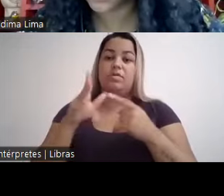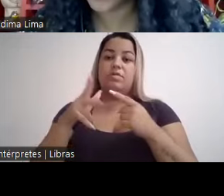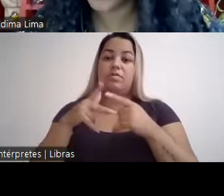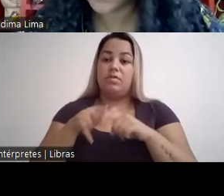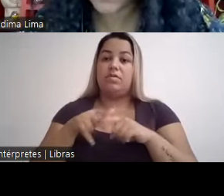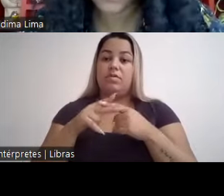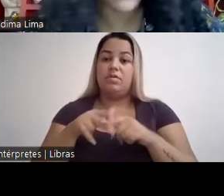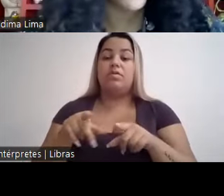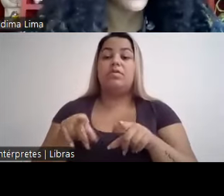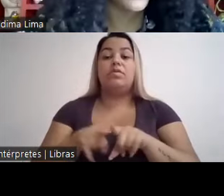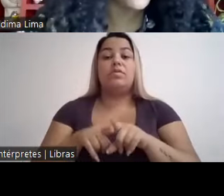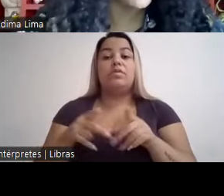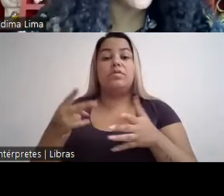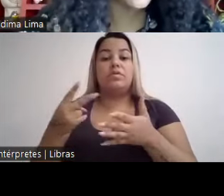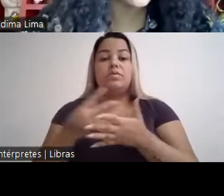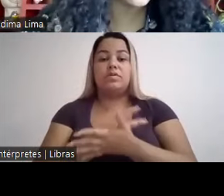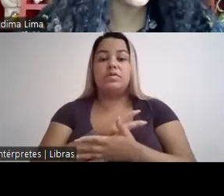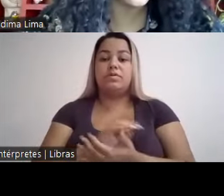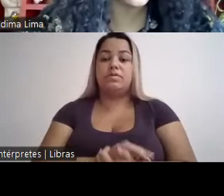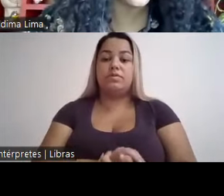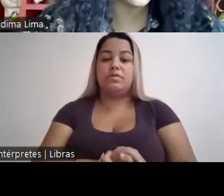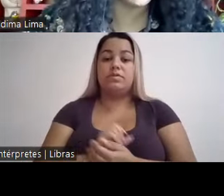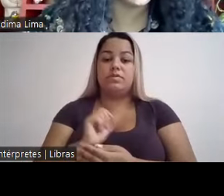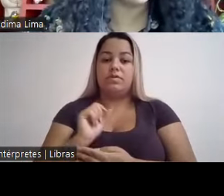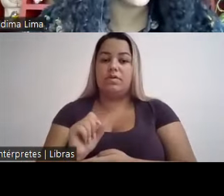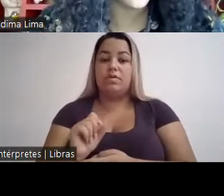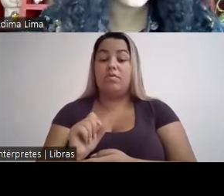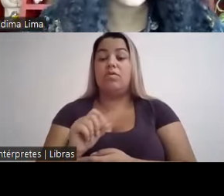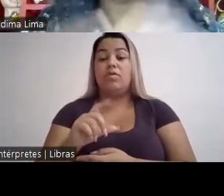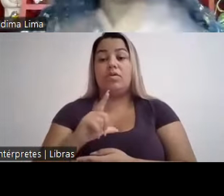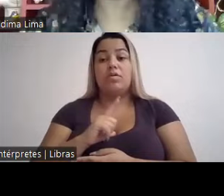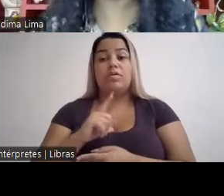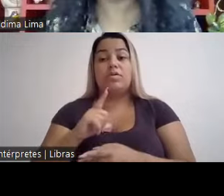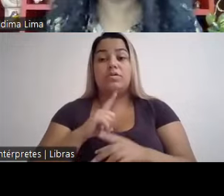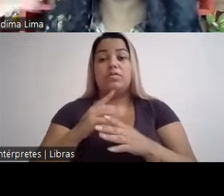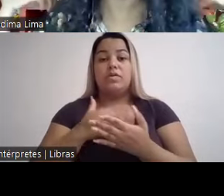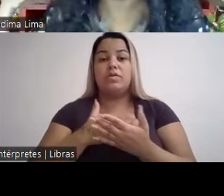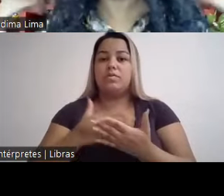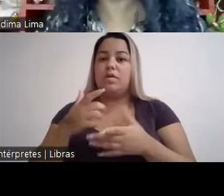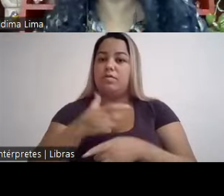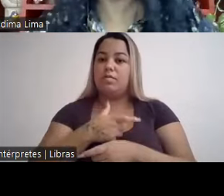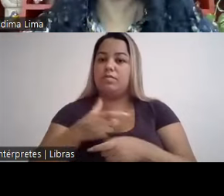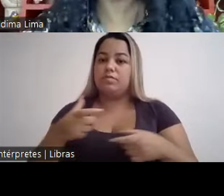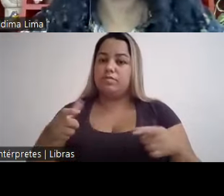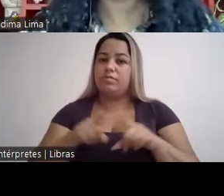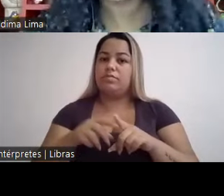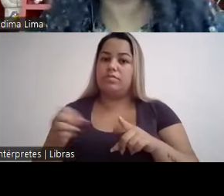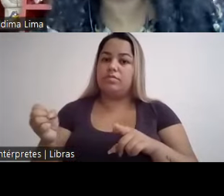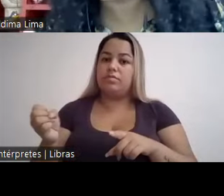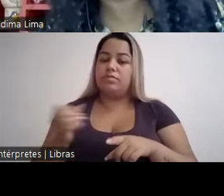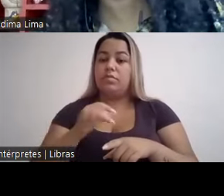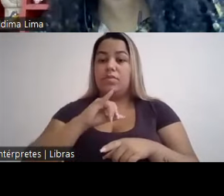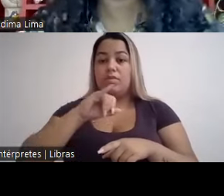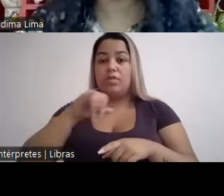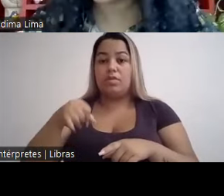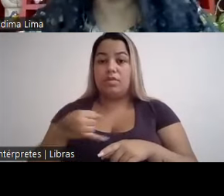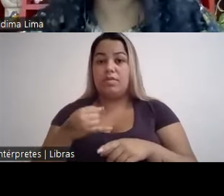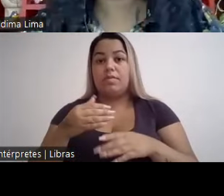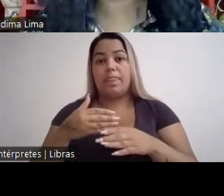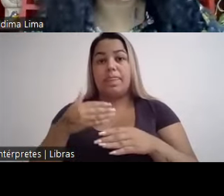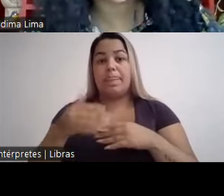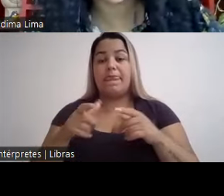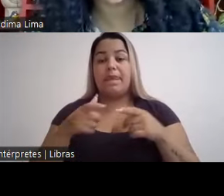se estabelecendo, de maneira que eu fui começando a ampliar o meu olhar para novas oportunidades um pouco fora desse lugar,